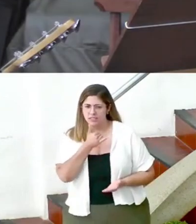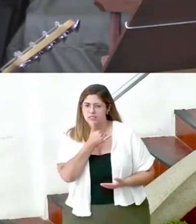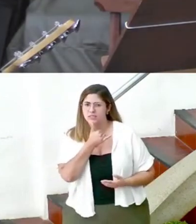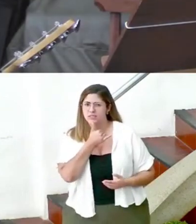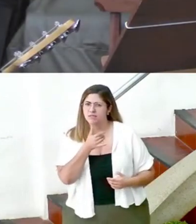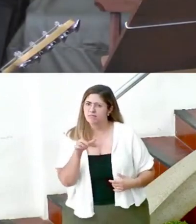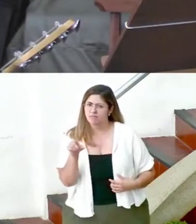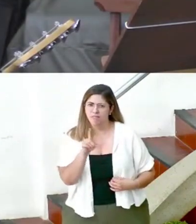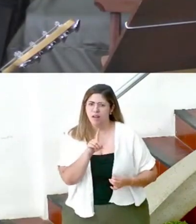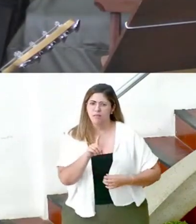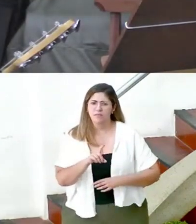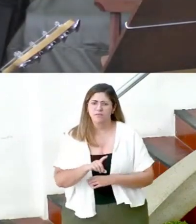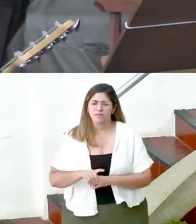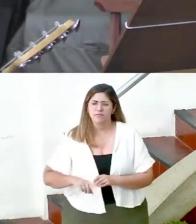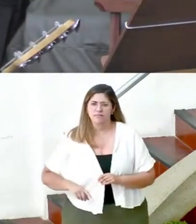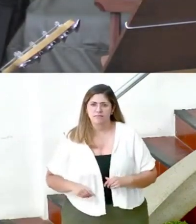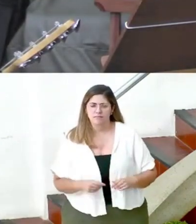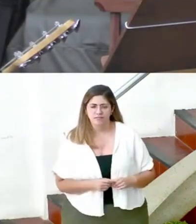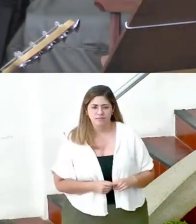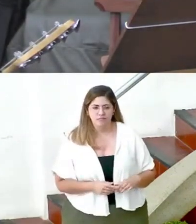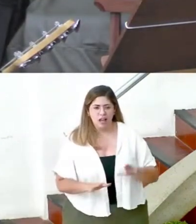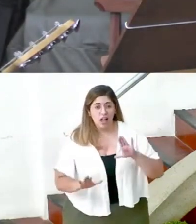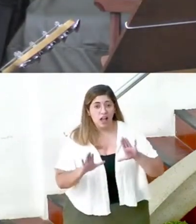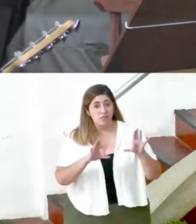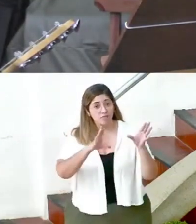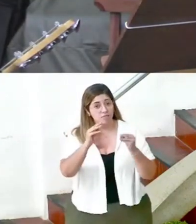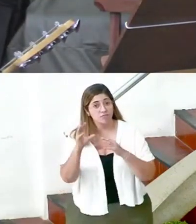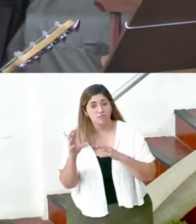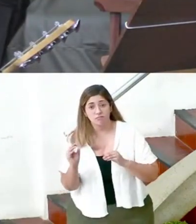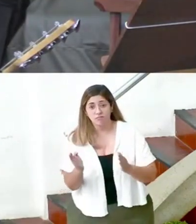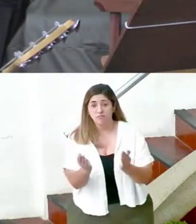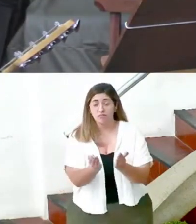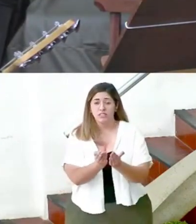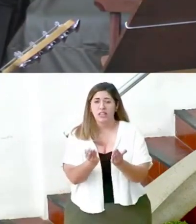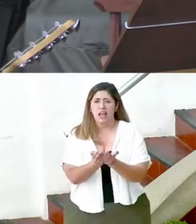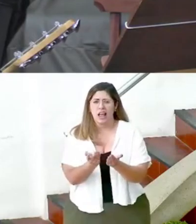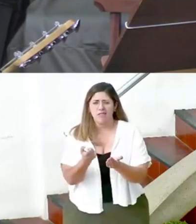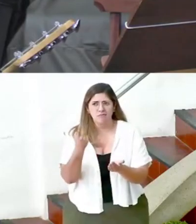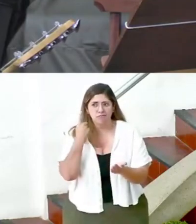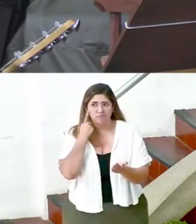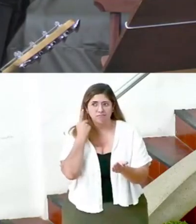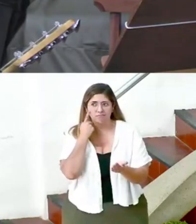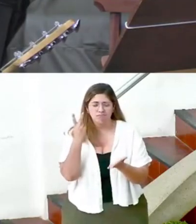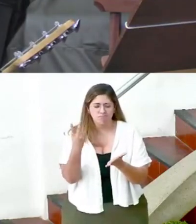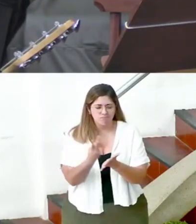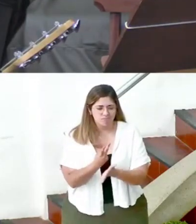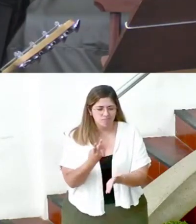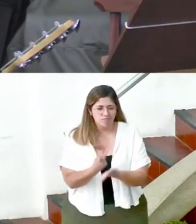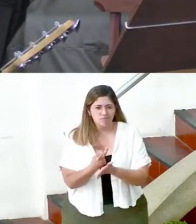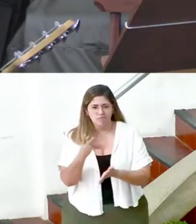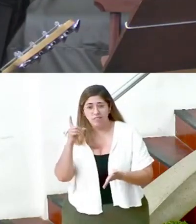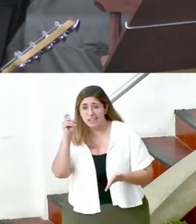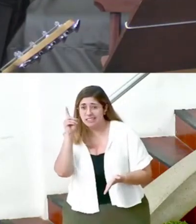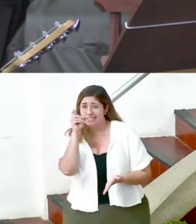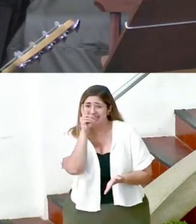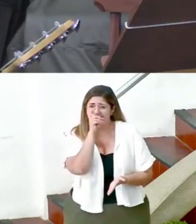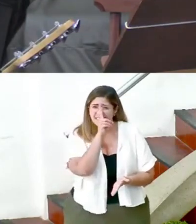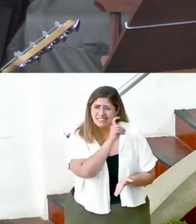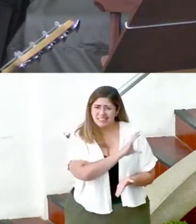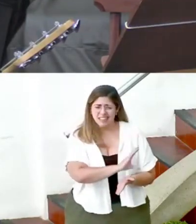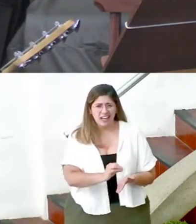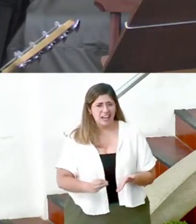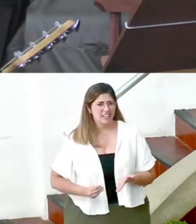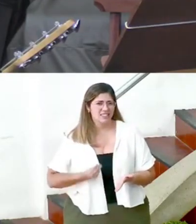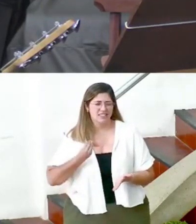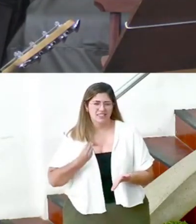da tristeza de muitos cristãos. São os erros, são as dificuldades, eles perdem a noção de que Deus deve